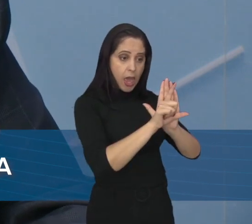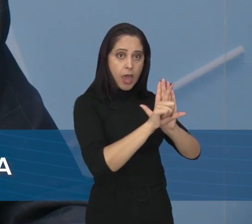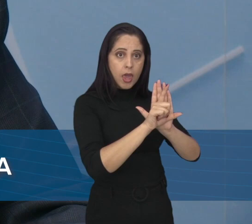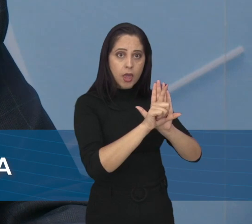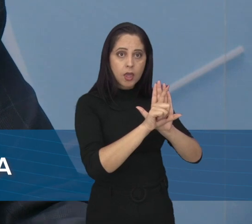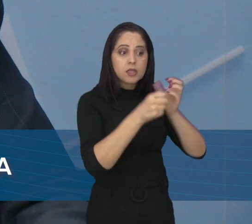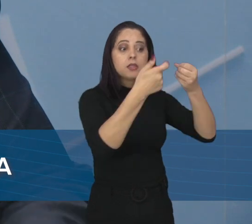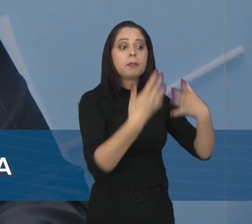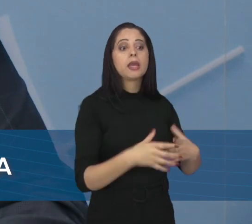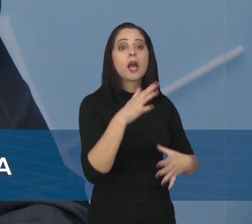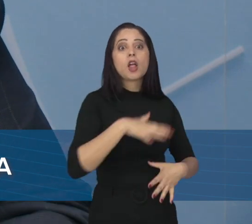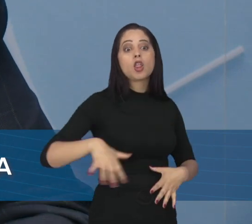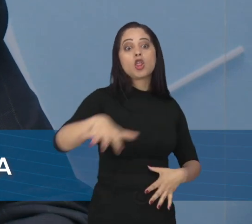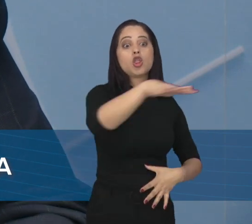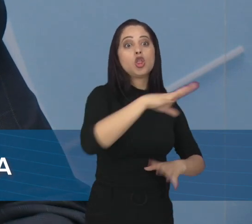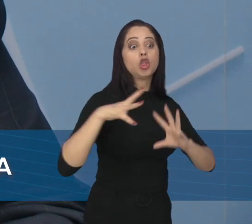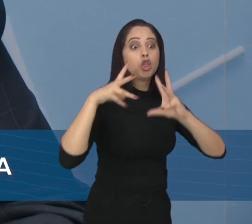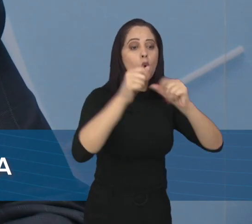isso, né?